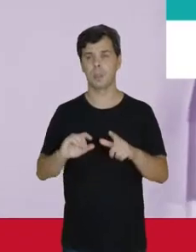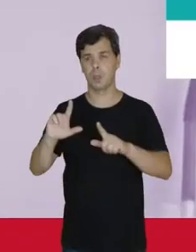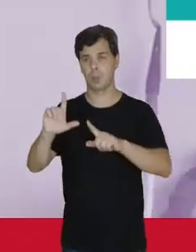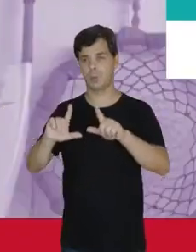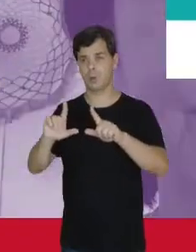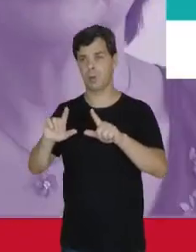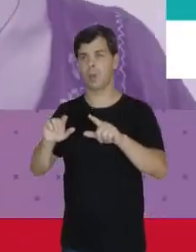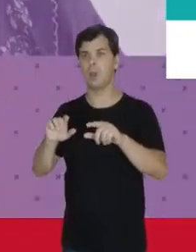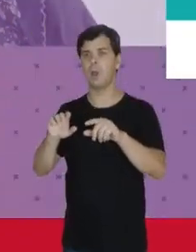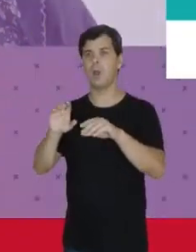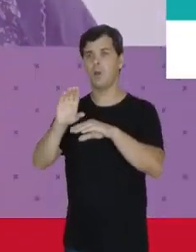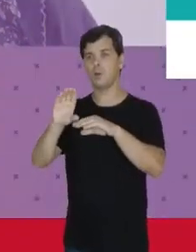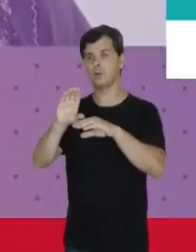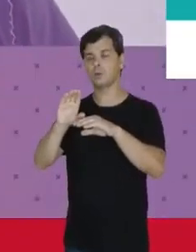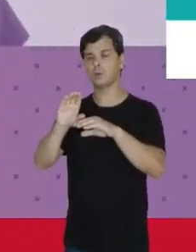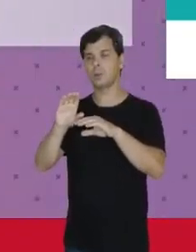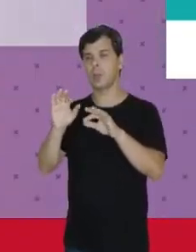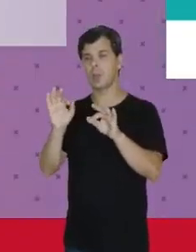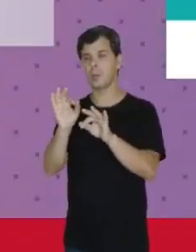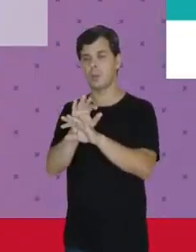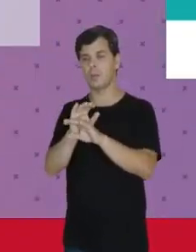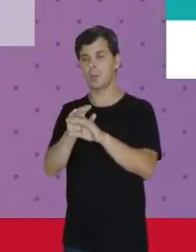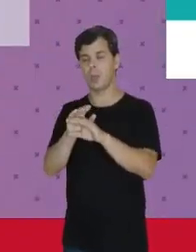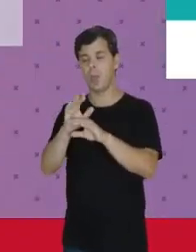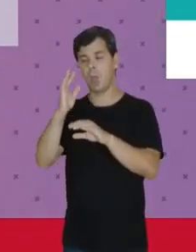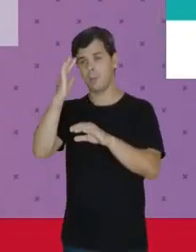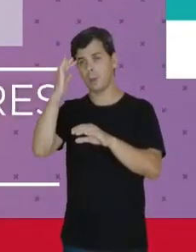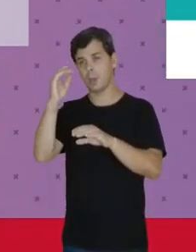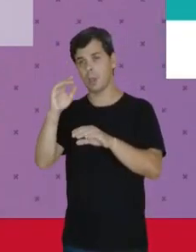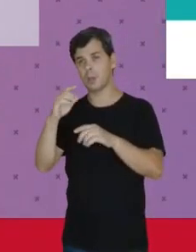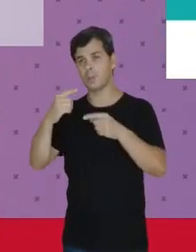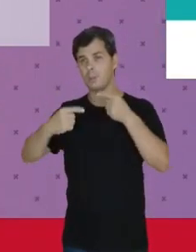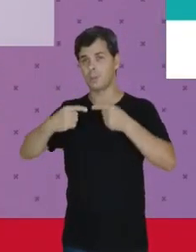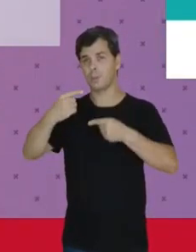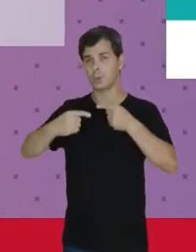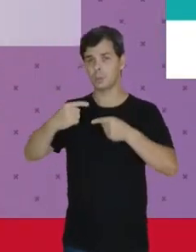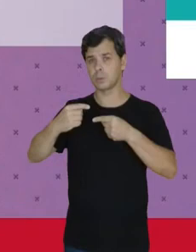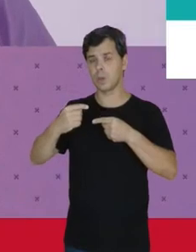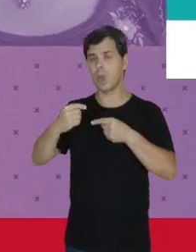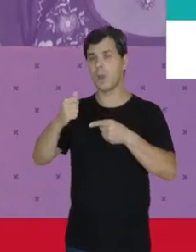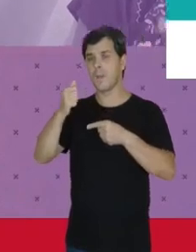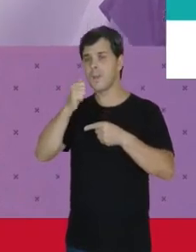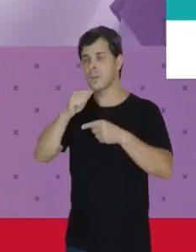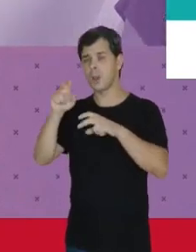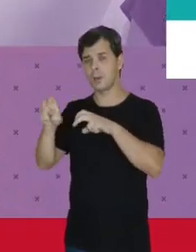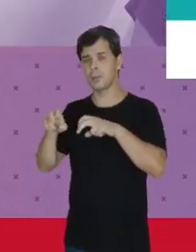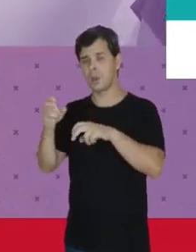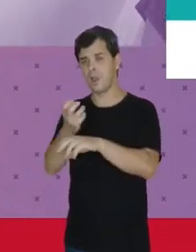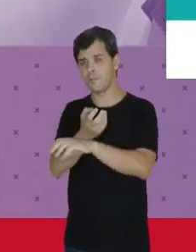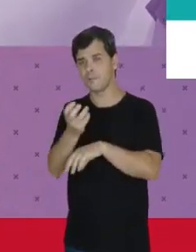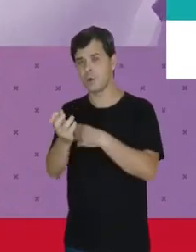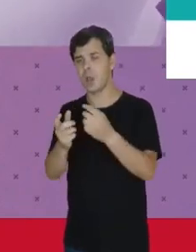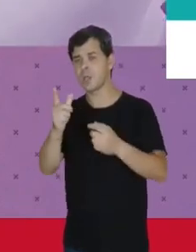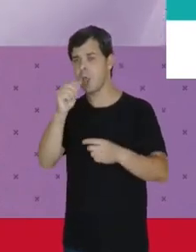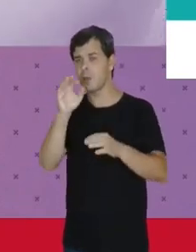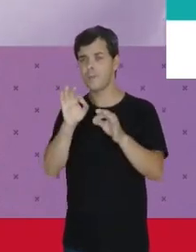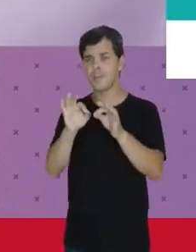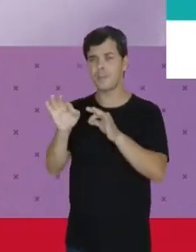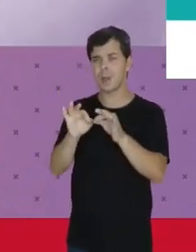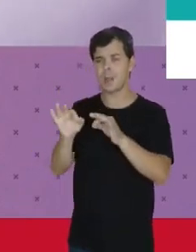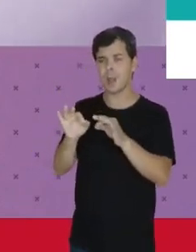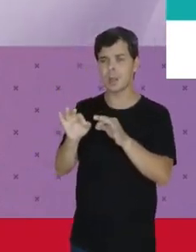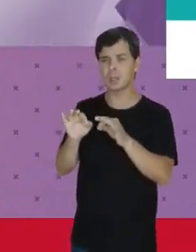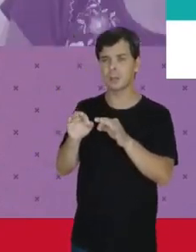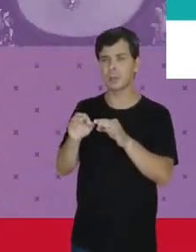Elas por Elas Formação de hoje fica por aqui, mas amanhã você confere a aula Políticas Públicas para as Mulheres do Campo, Florestas e Águas, preparada pela